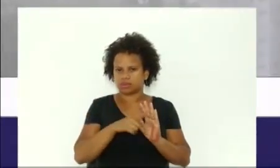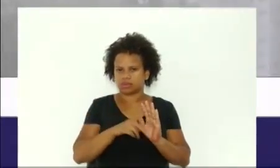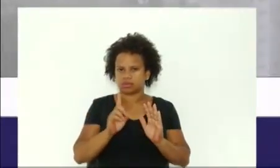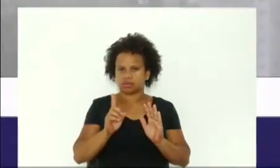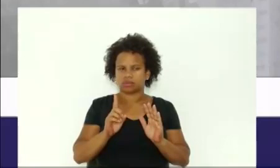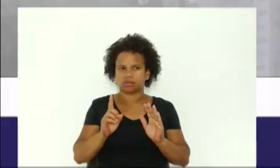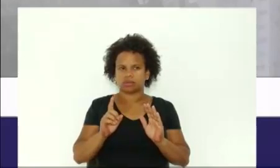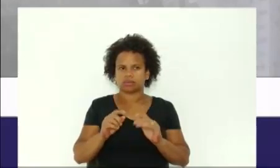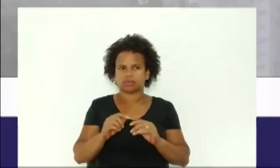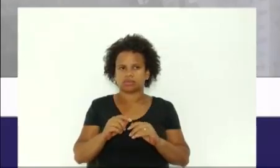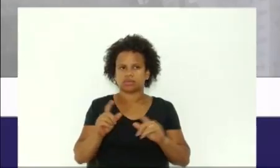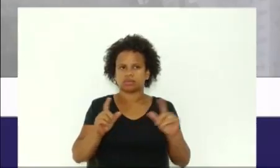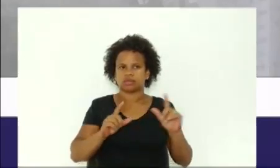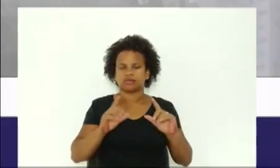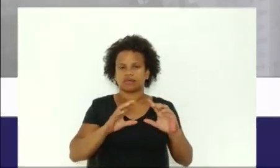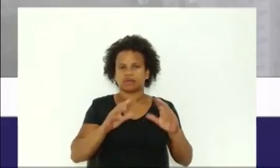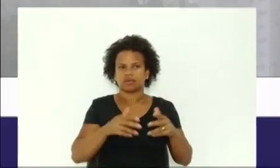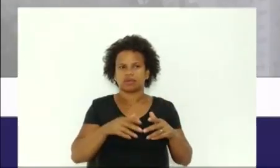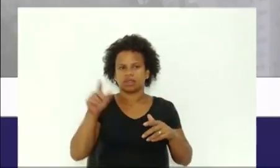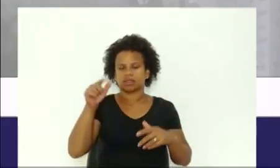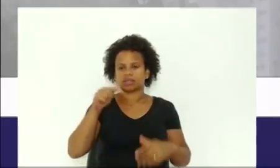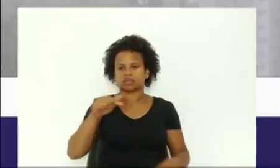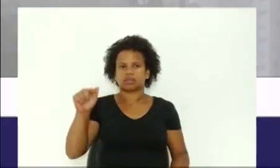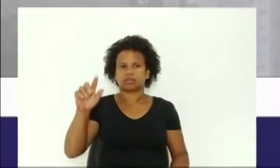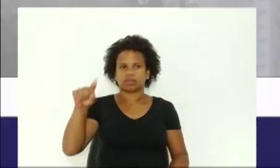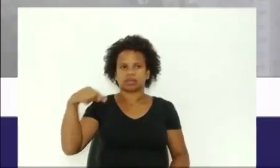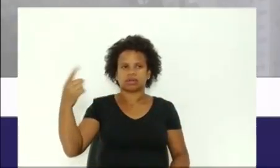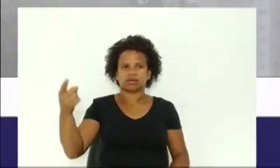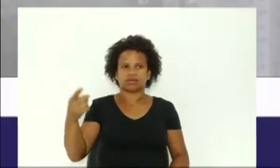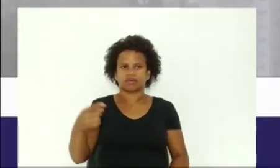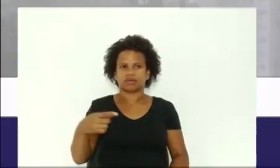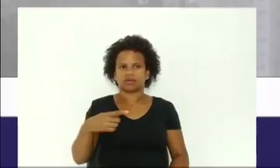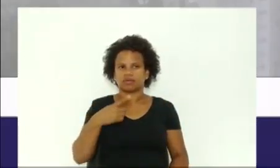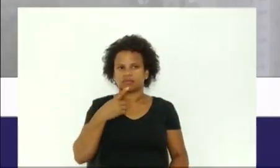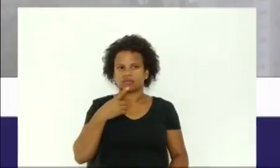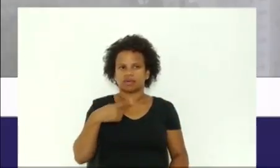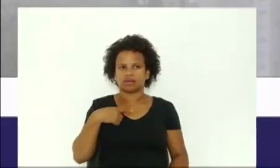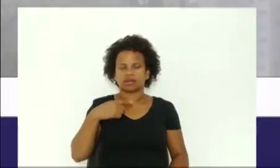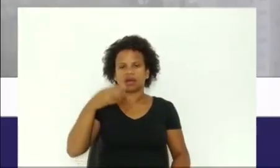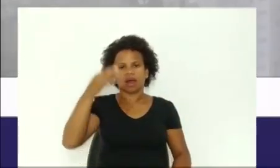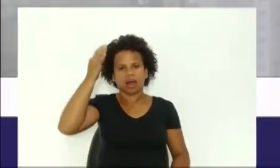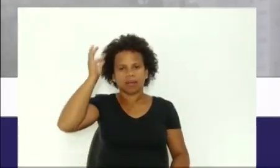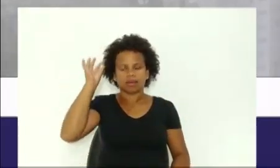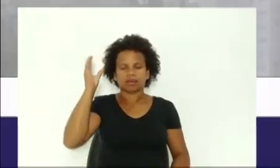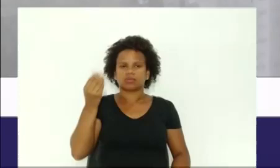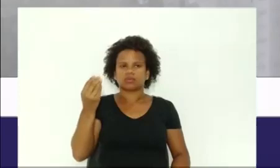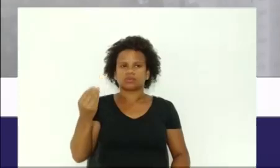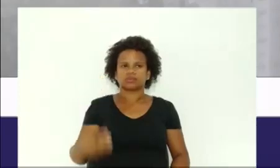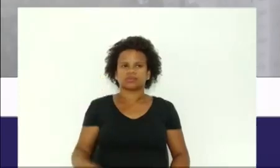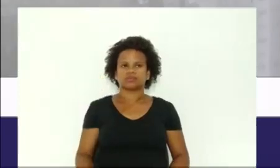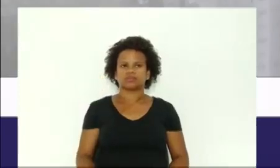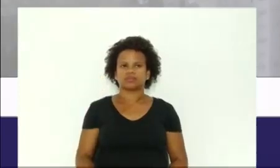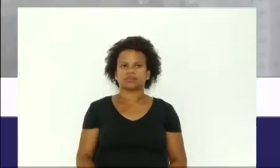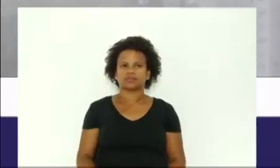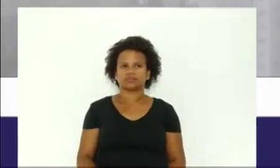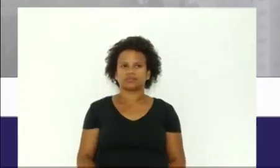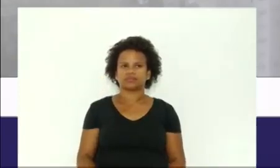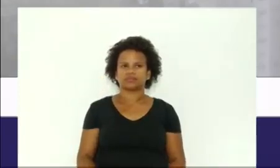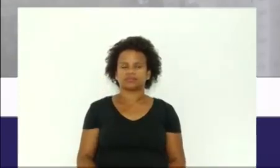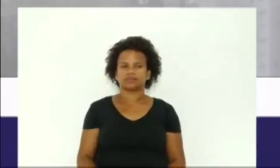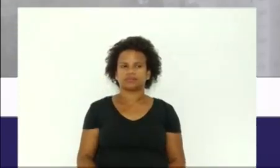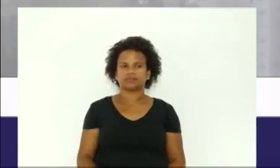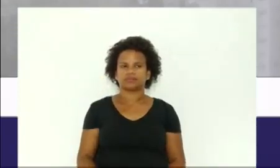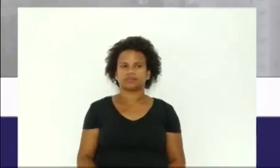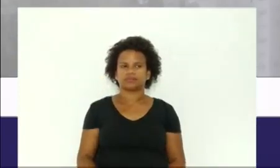Esse é para a semana que vem. Estão falando que eu estou com muito cabelo aí nesse avatar, né? É, vamos